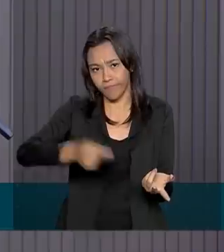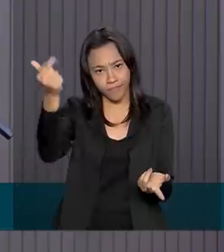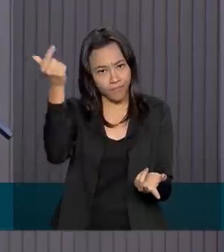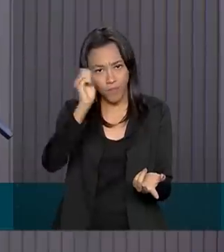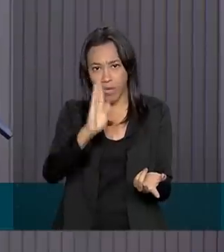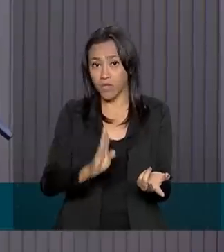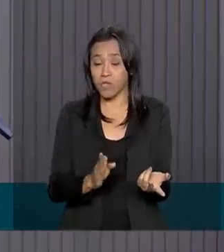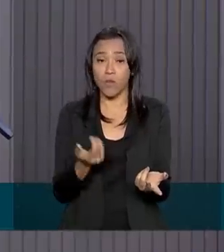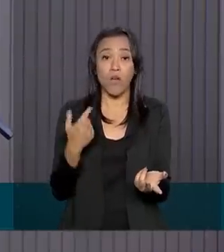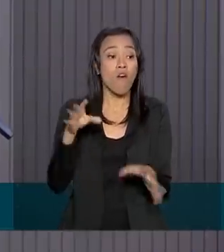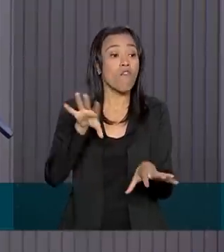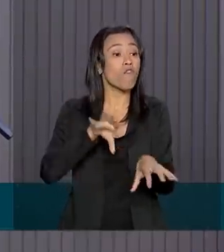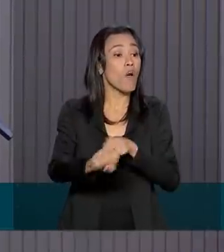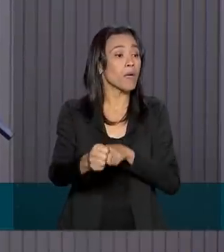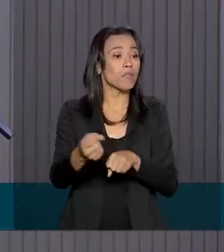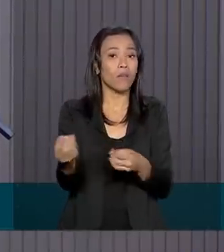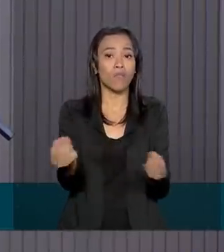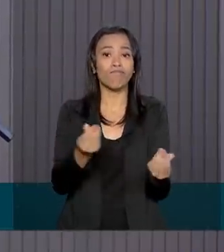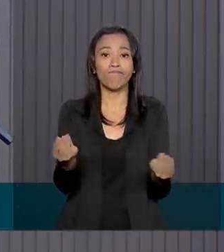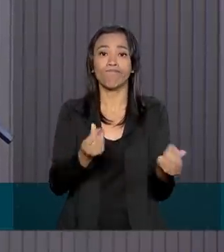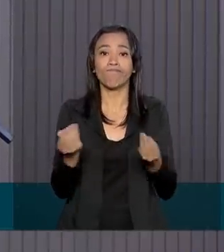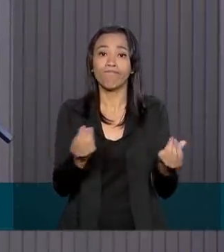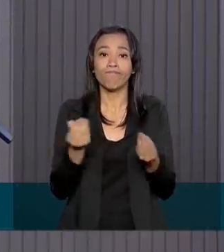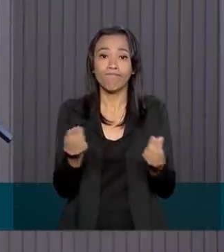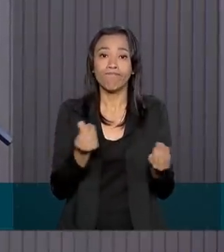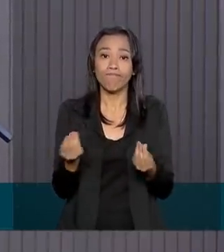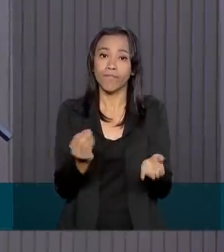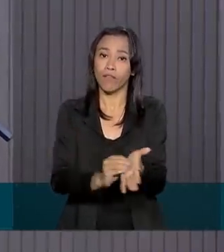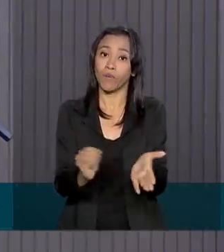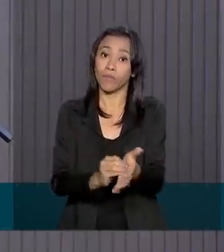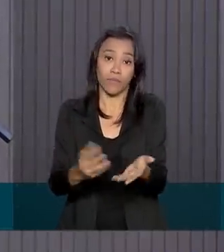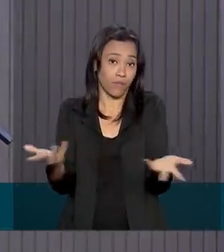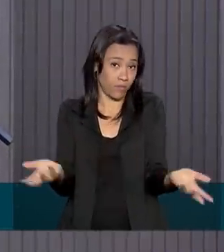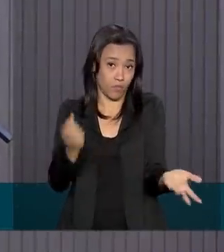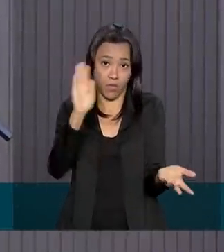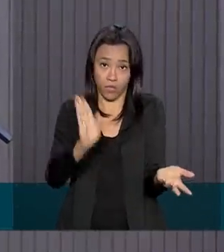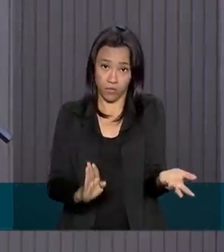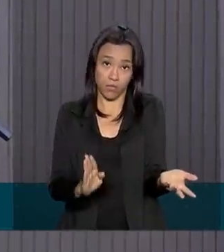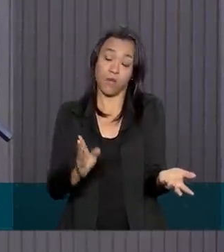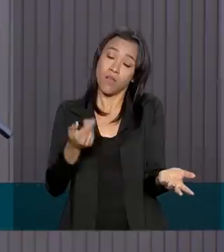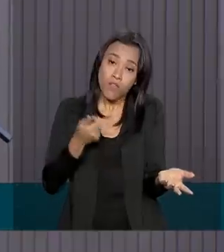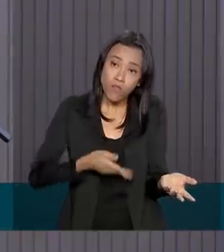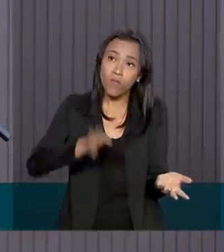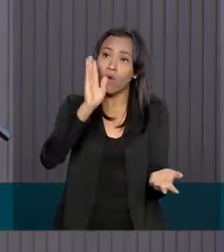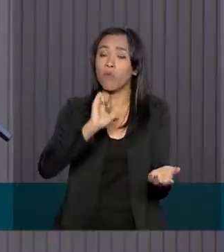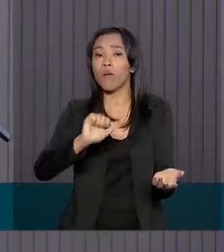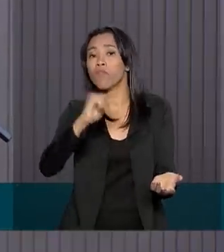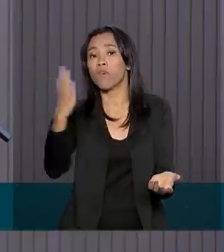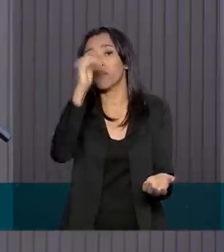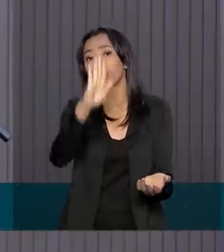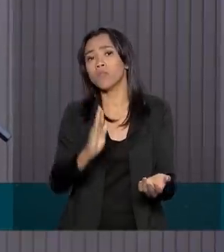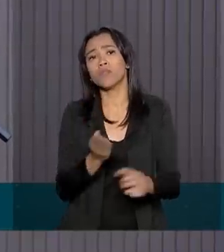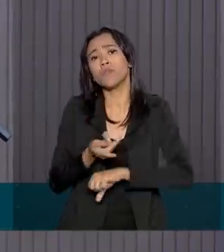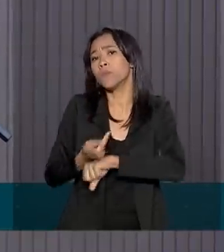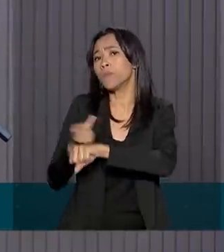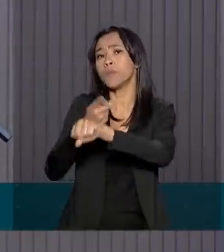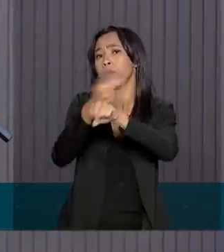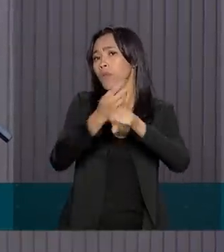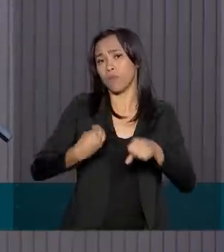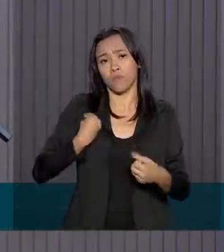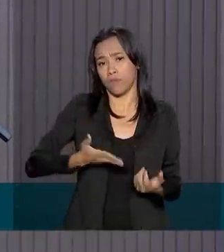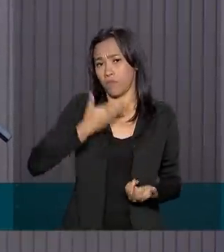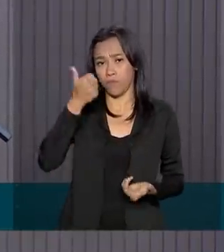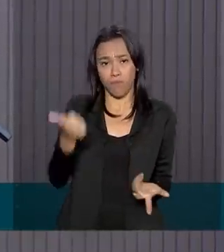falta de uma boa formação até, né? Nós estamos muito carentes nessa questão educacional, mas saíram daqui para buscar aí uma vida